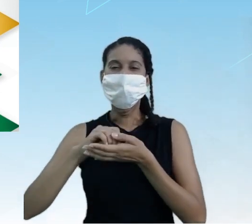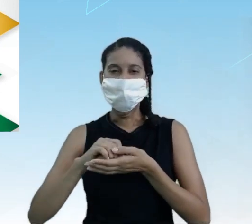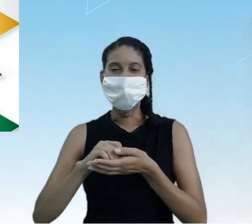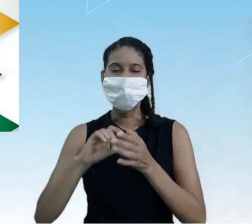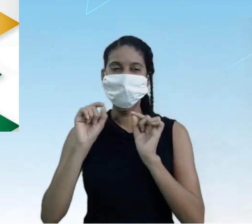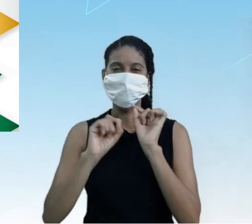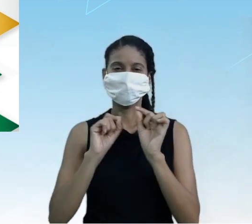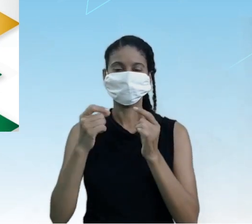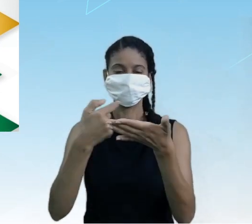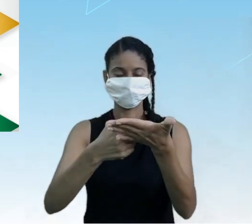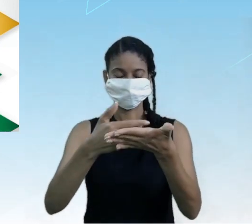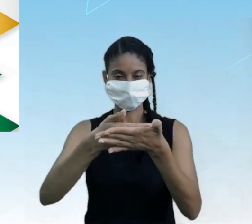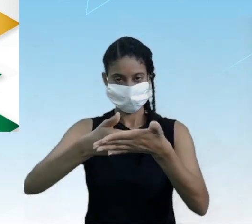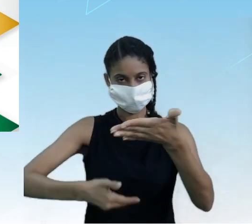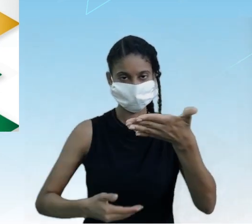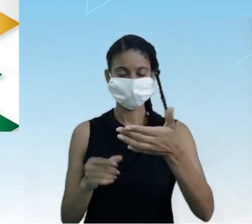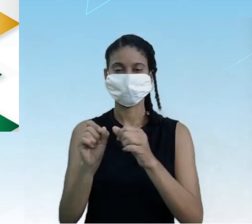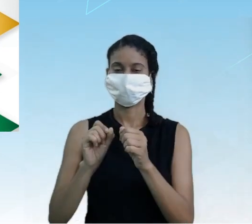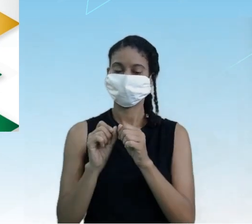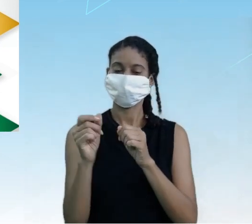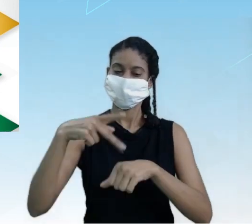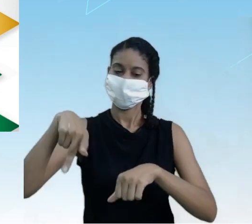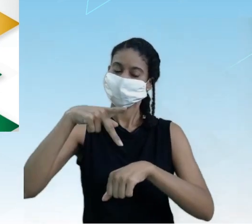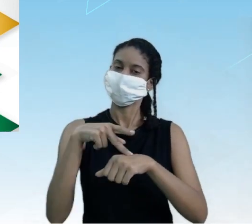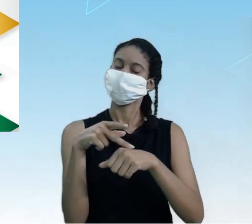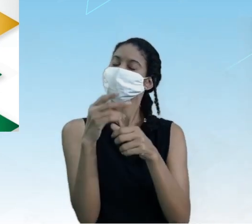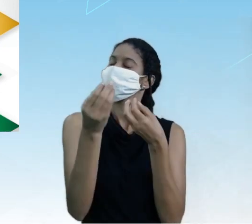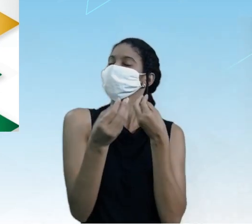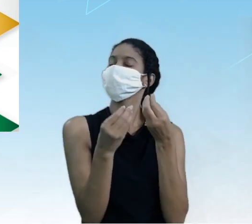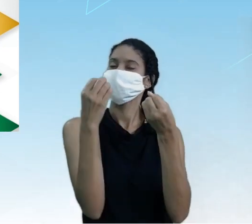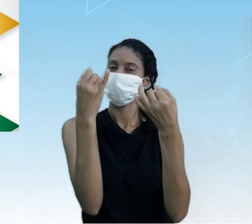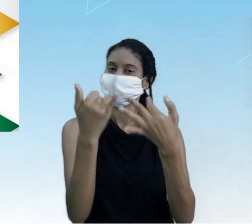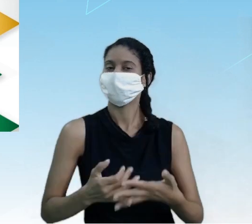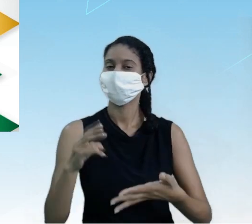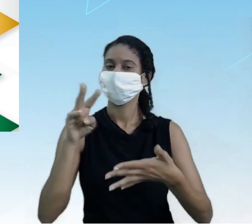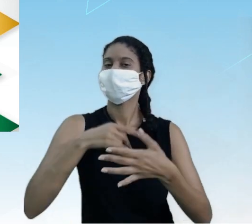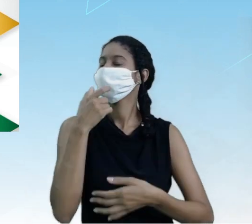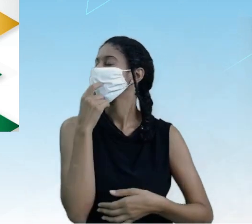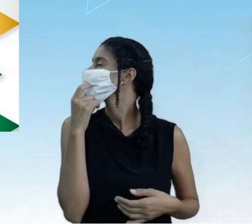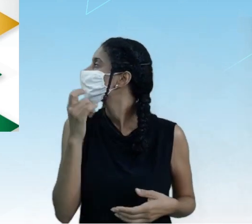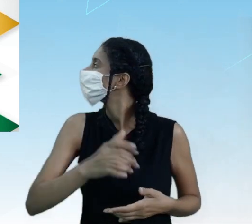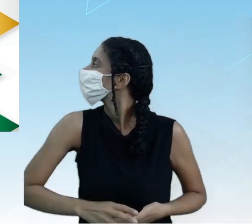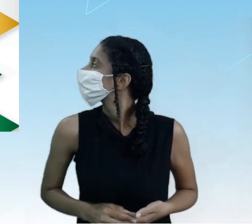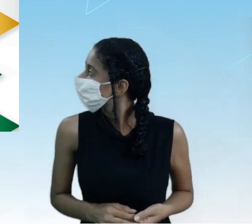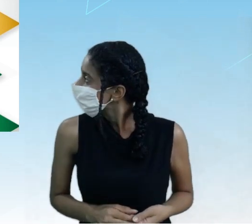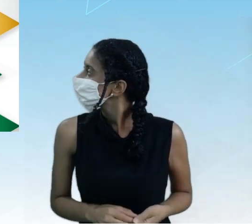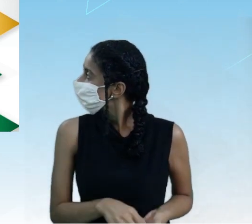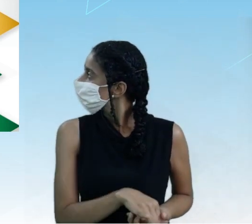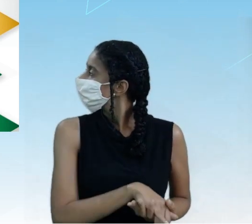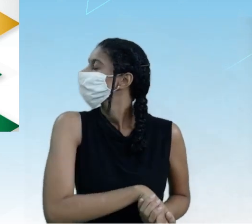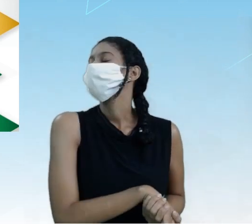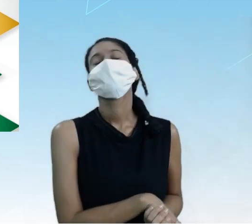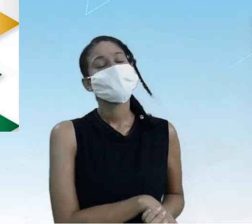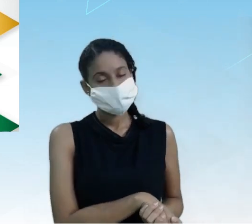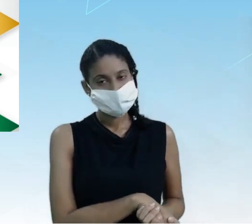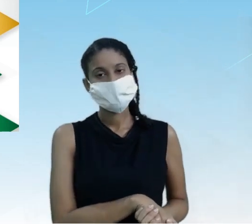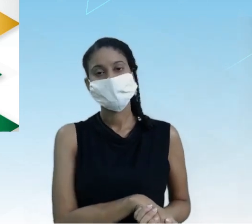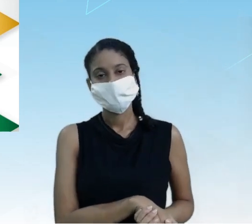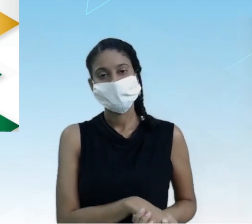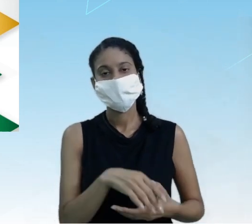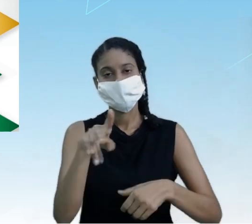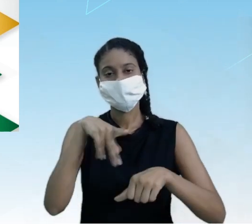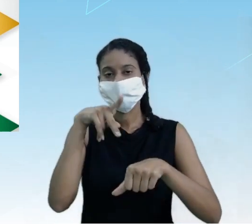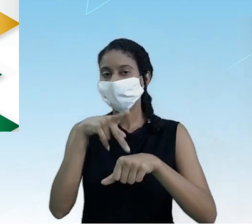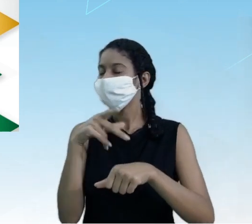esses contratos eles permeiam alguns países como tem aí, né? United States, Canada ou Austrália, com esses países que tem